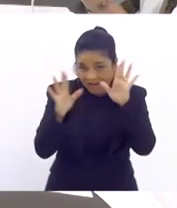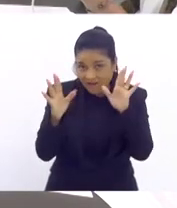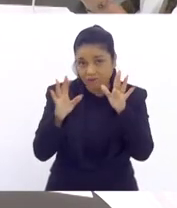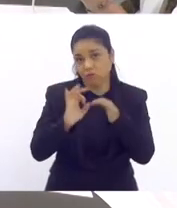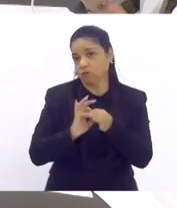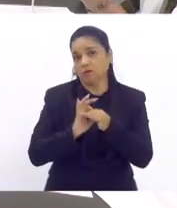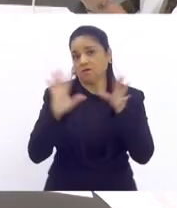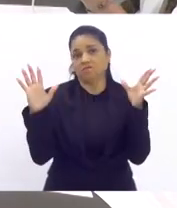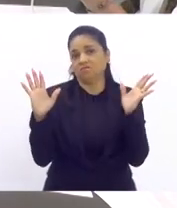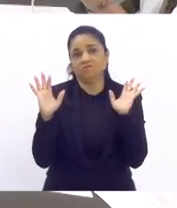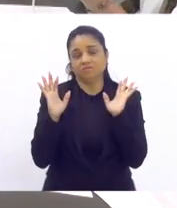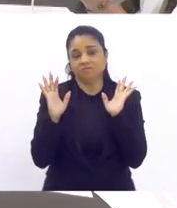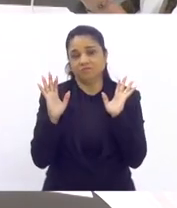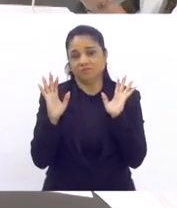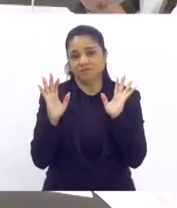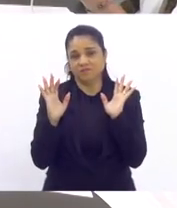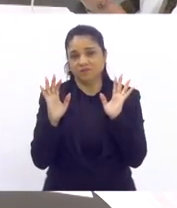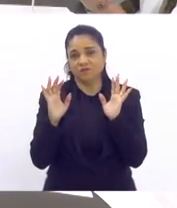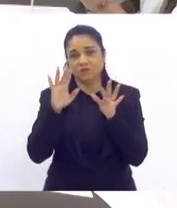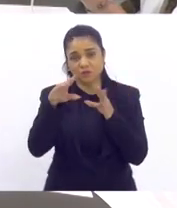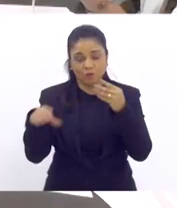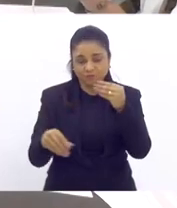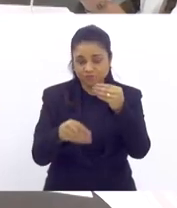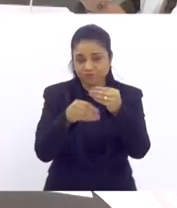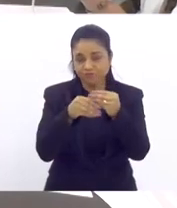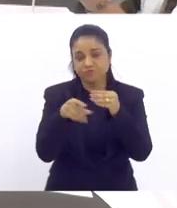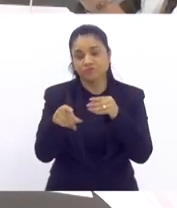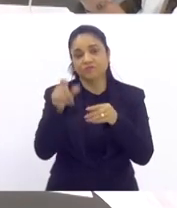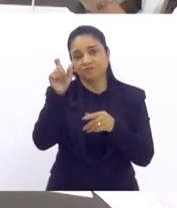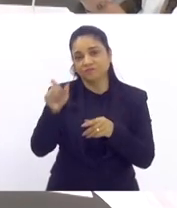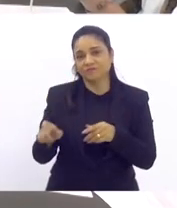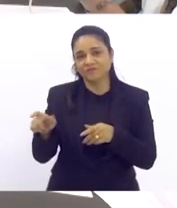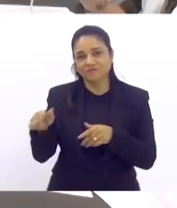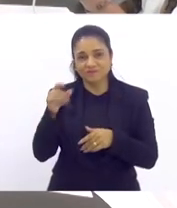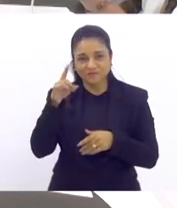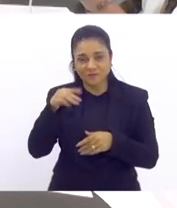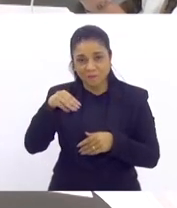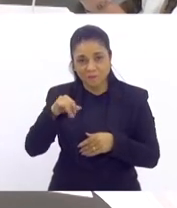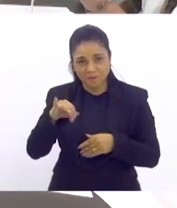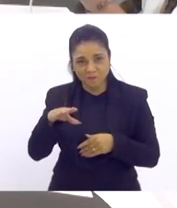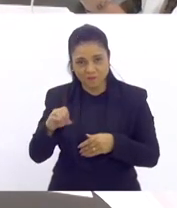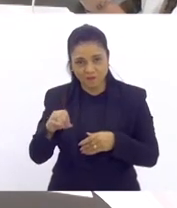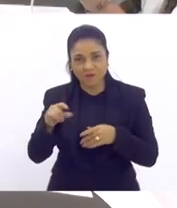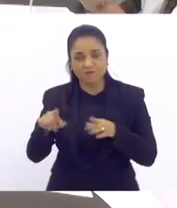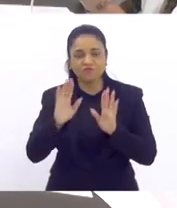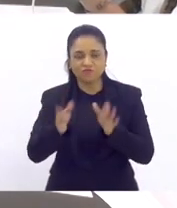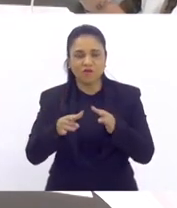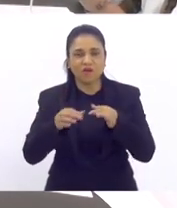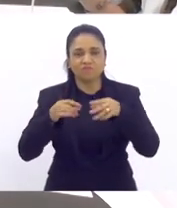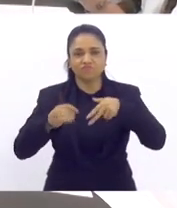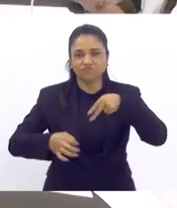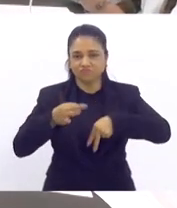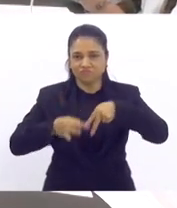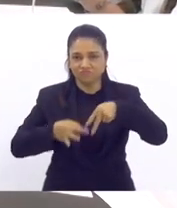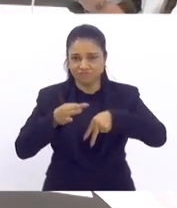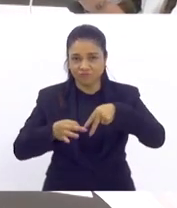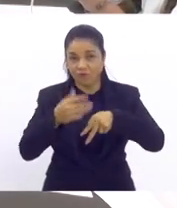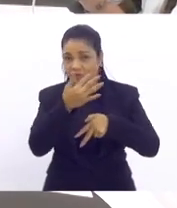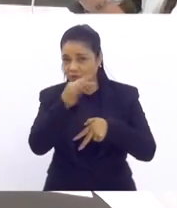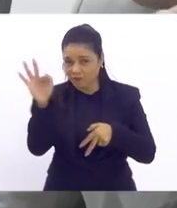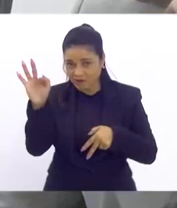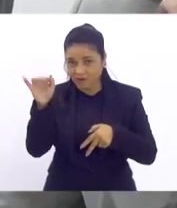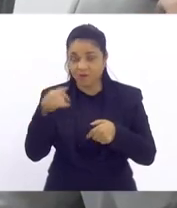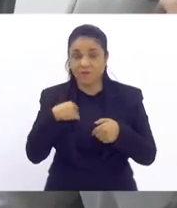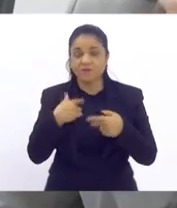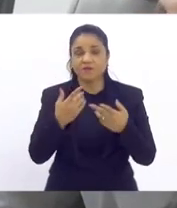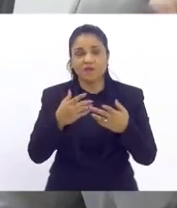é só um adendo já que uma excelência tá usando essa técnica que foi reversa do legislador Federal a matéria é boa